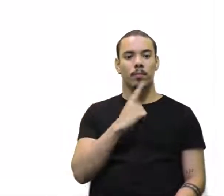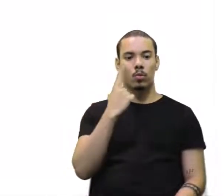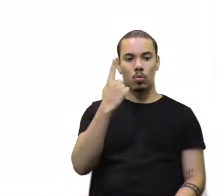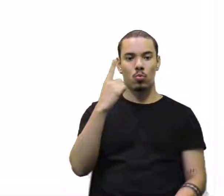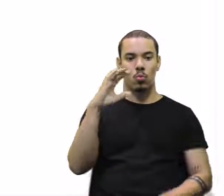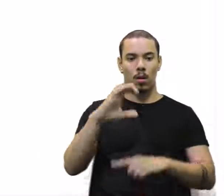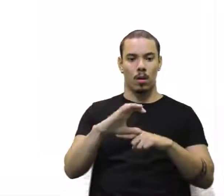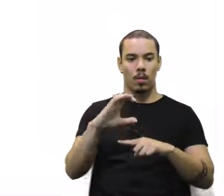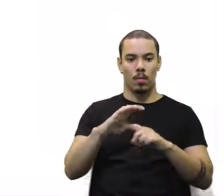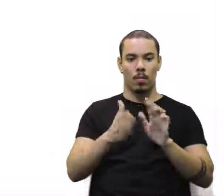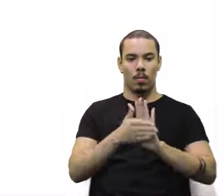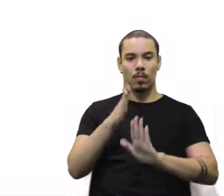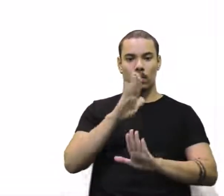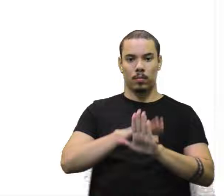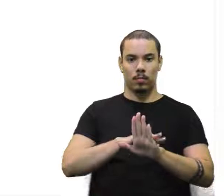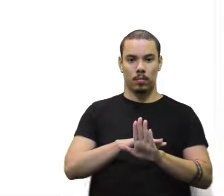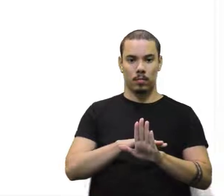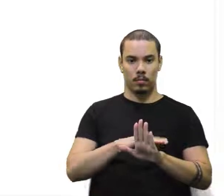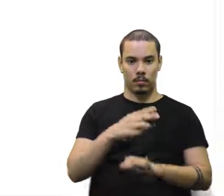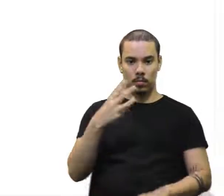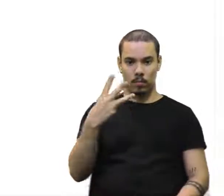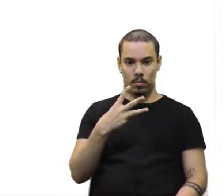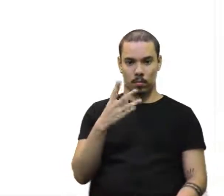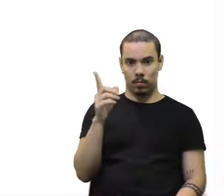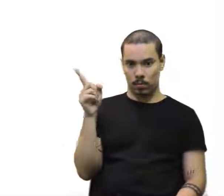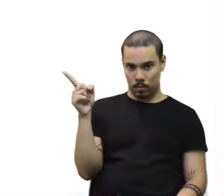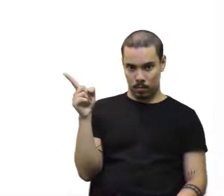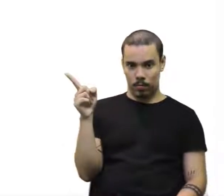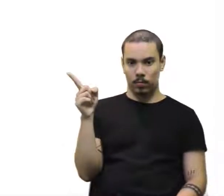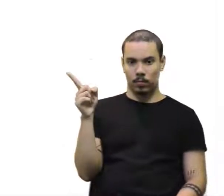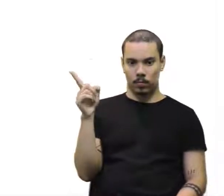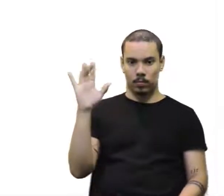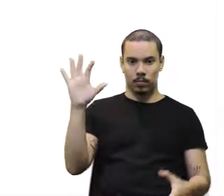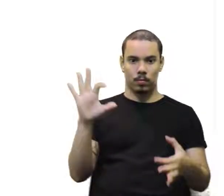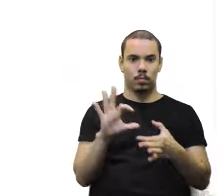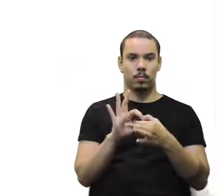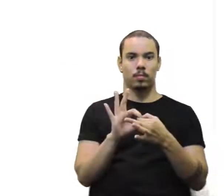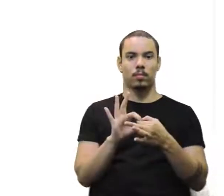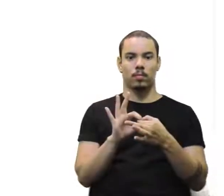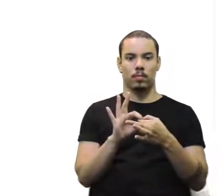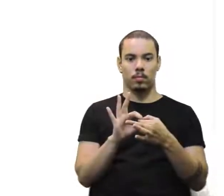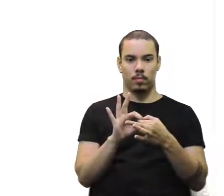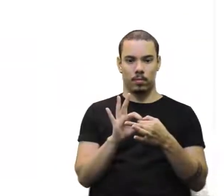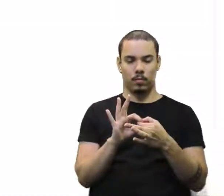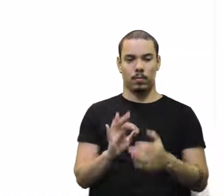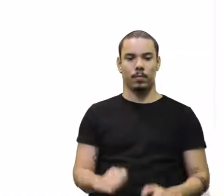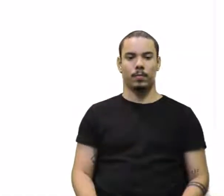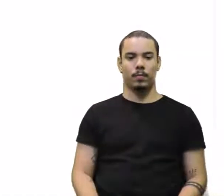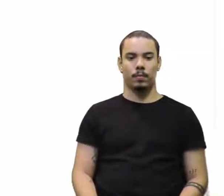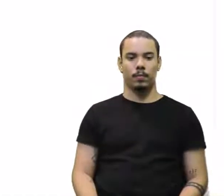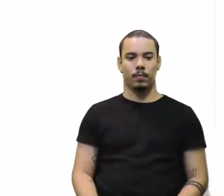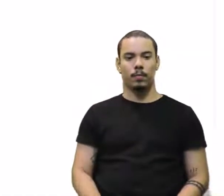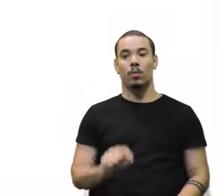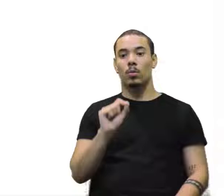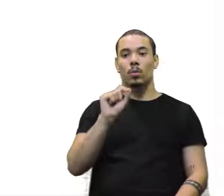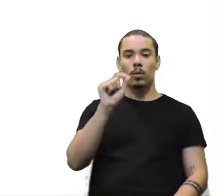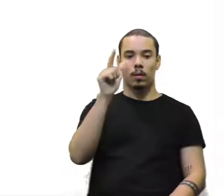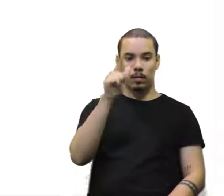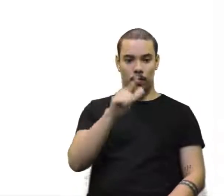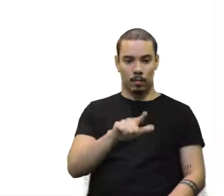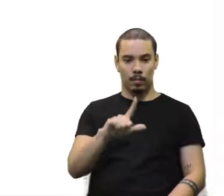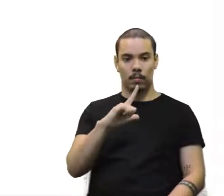carbono terciário, que é esse cara aqui, ó, vai estar ligado a esse carbono, esse e esse. O que mais? Ela vai ter